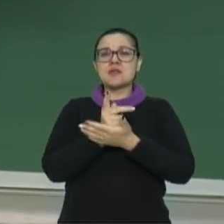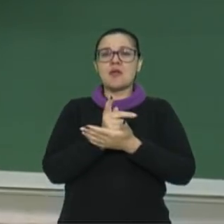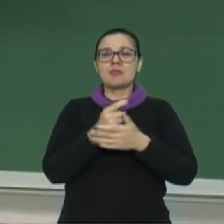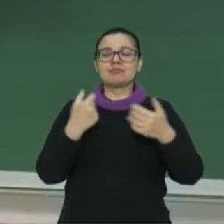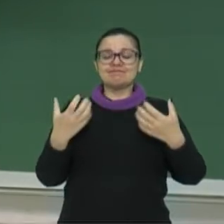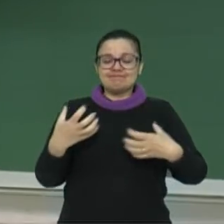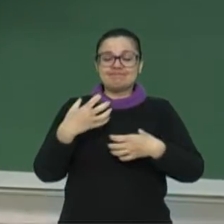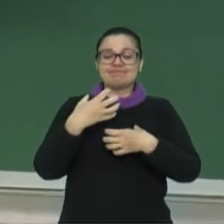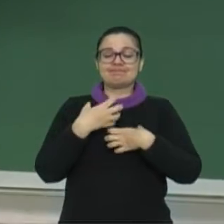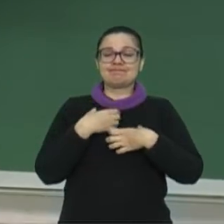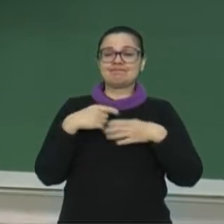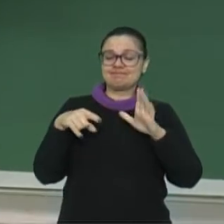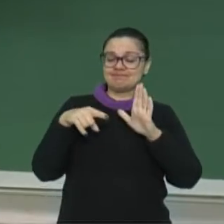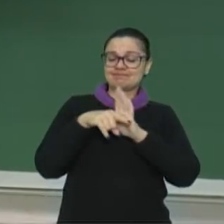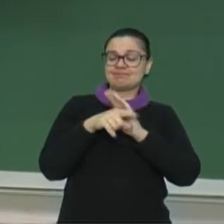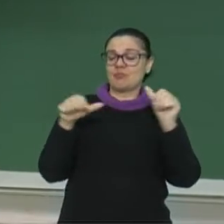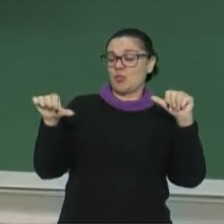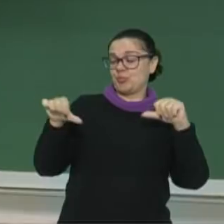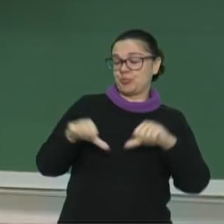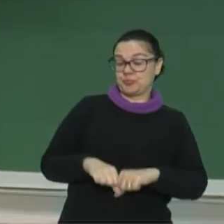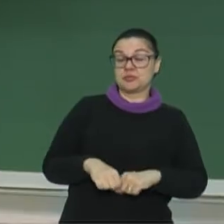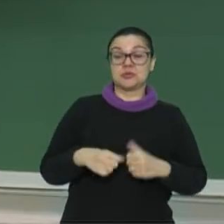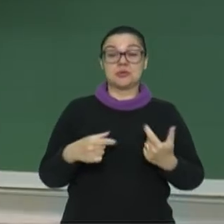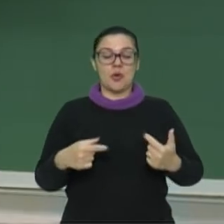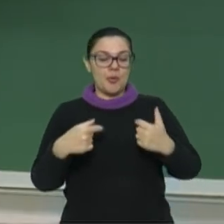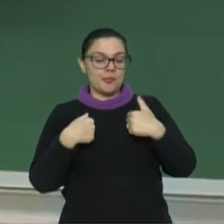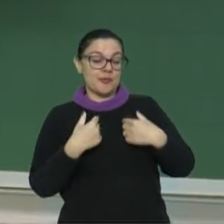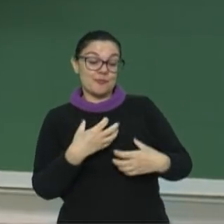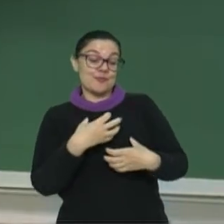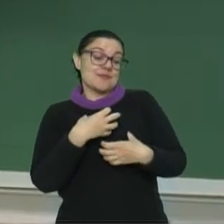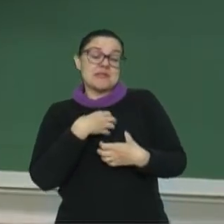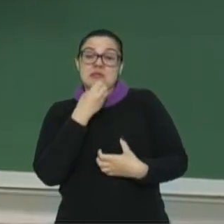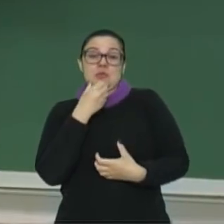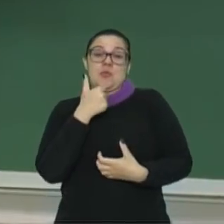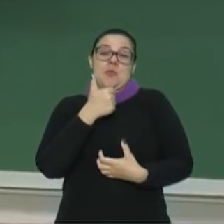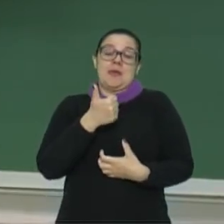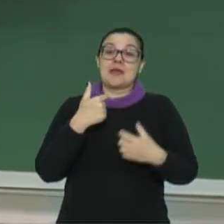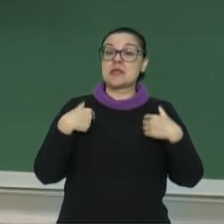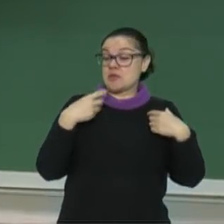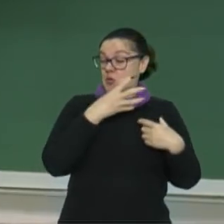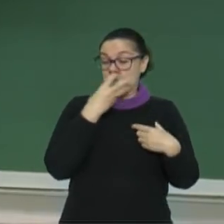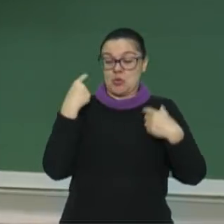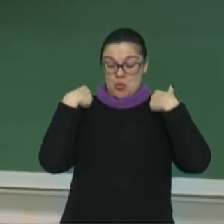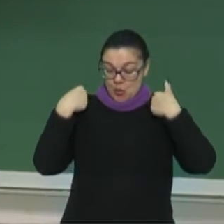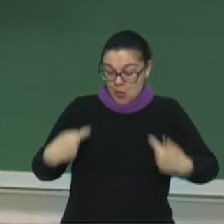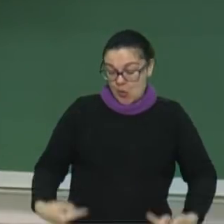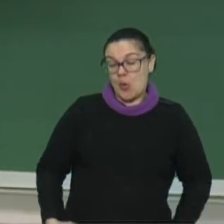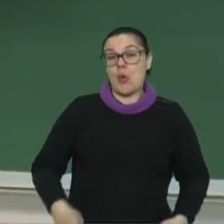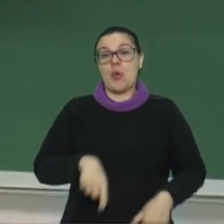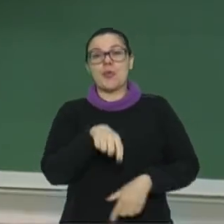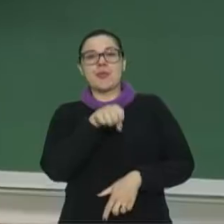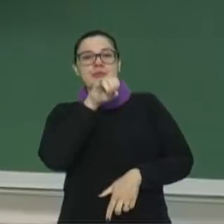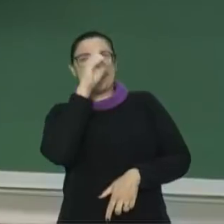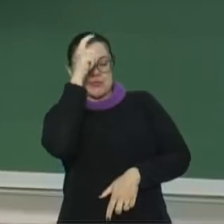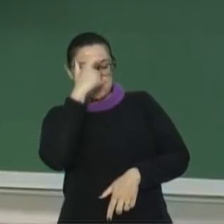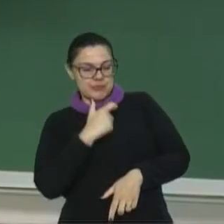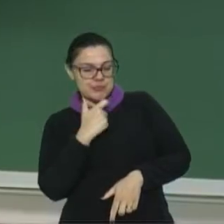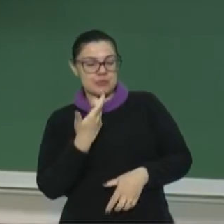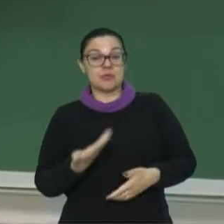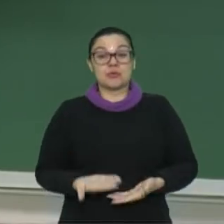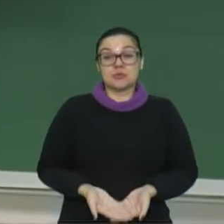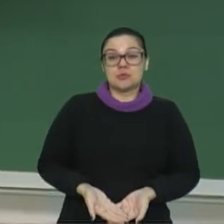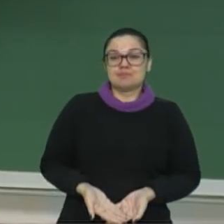baixa autoestima, com certeza. A baixa autoestima, ela vai influenciar no vitimismo, né? Se eu não gosto de mim, se eu não gosto de quem eu sou, se eu não